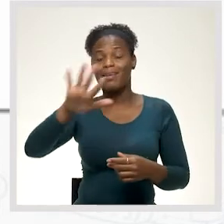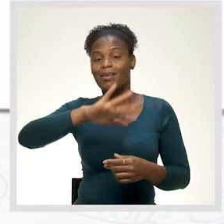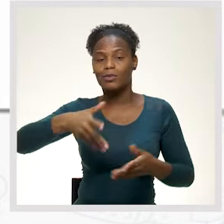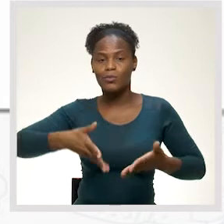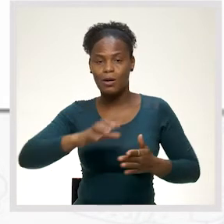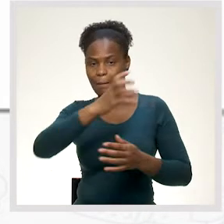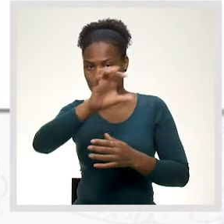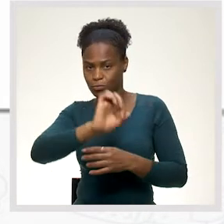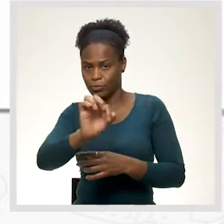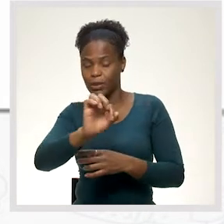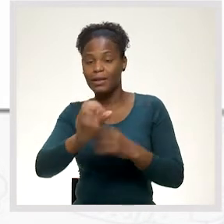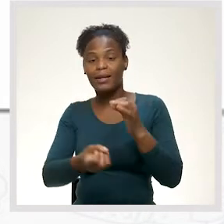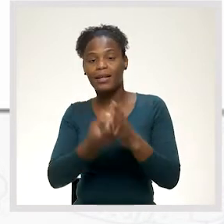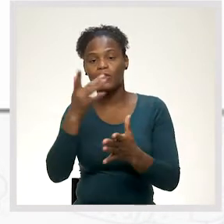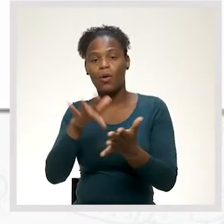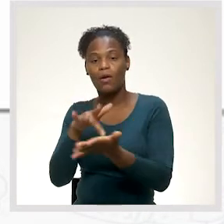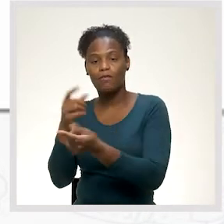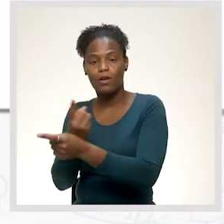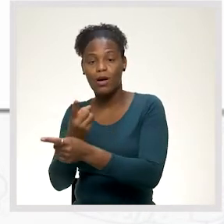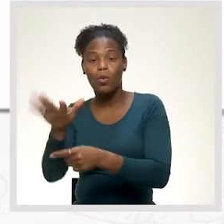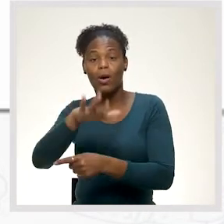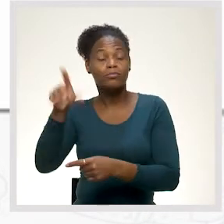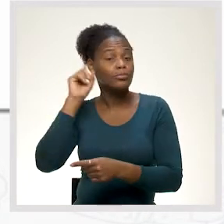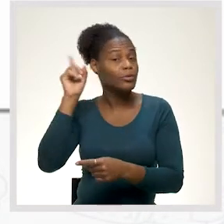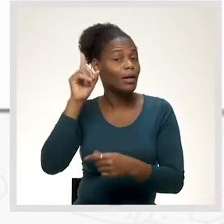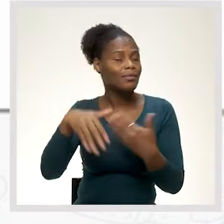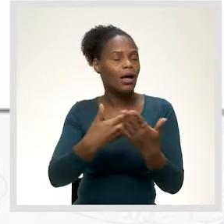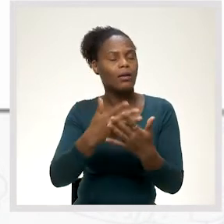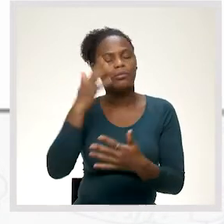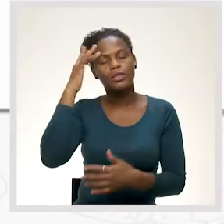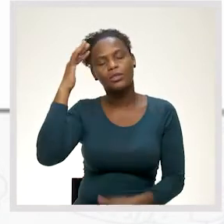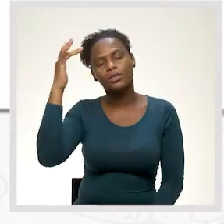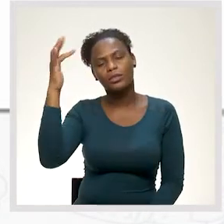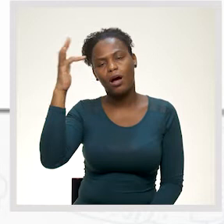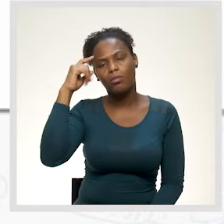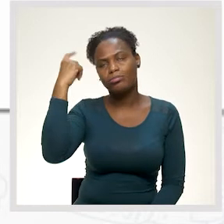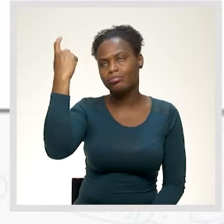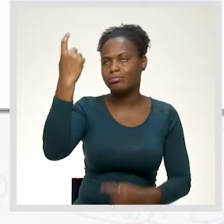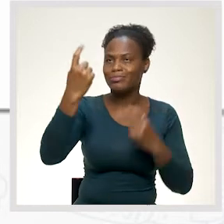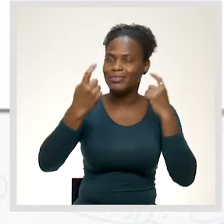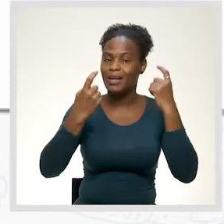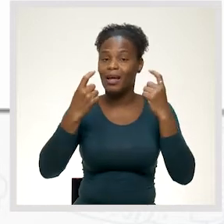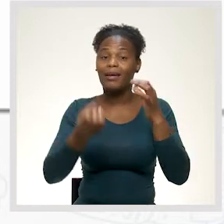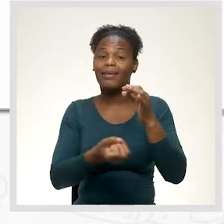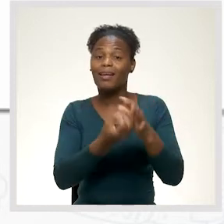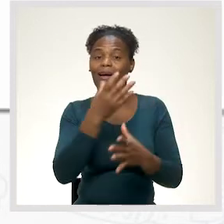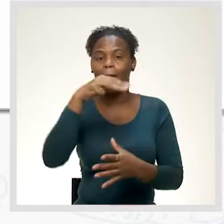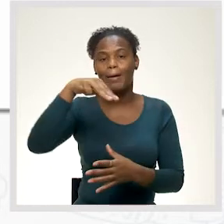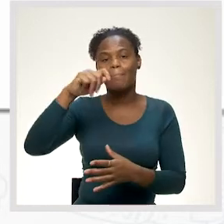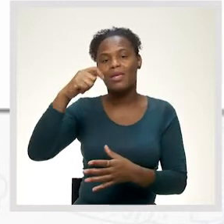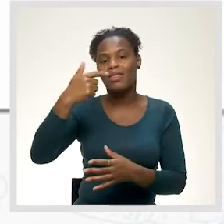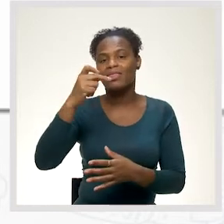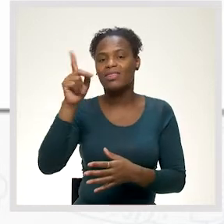da criação literária. Um lugar de relevo é dado à imaginação. Cultiva-se a metáfora e